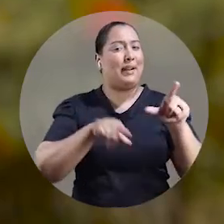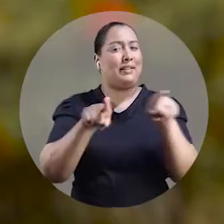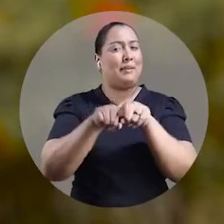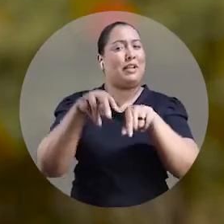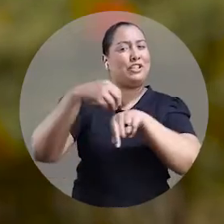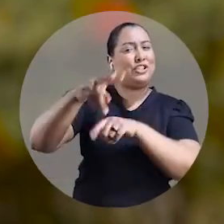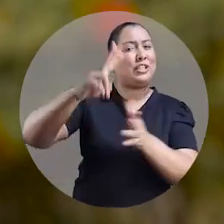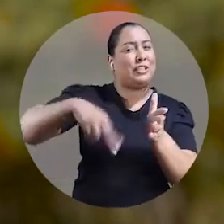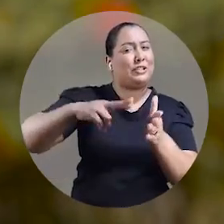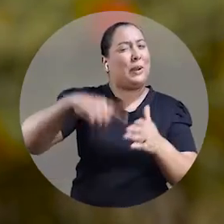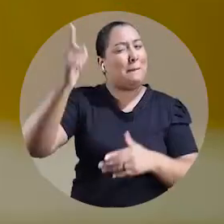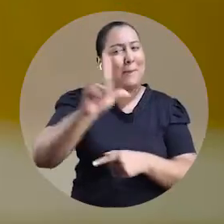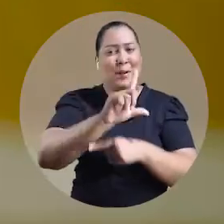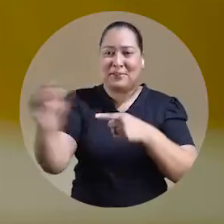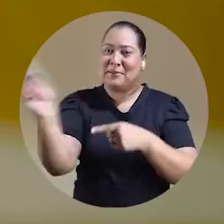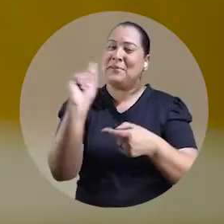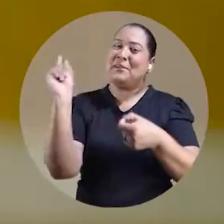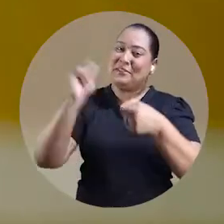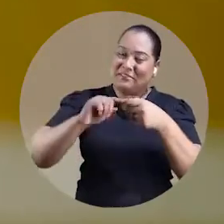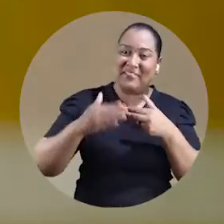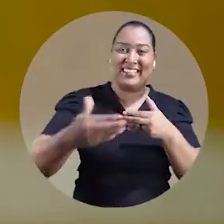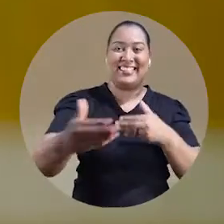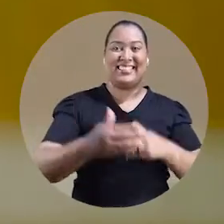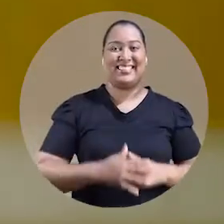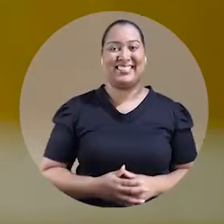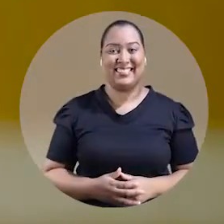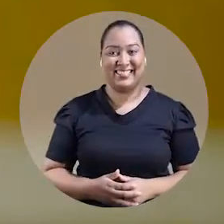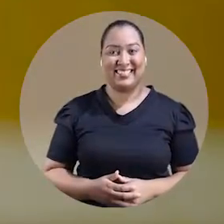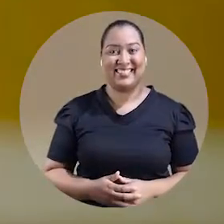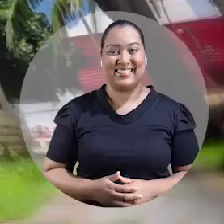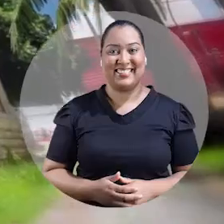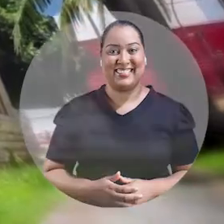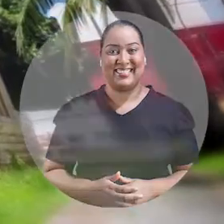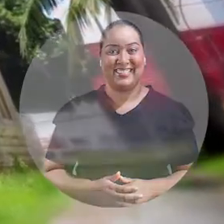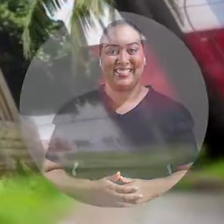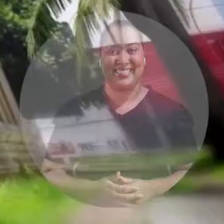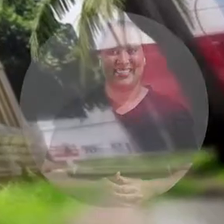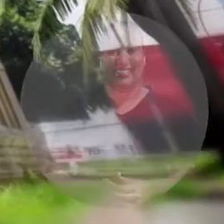de leitura e muito mais. Não saia daí que a gente volta já já.